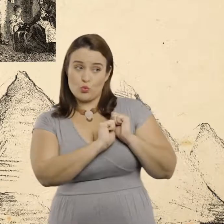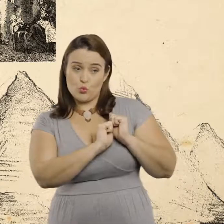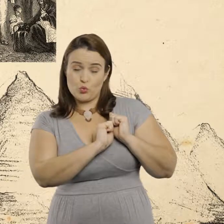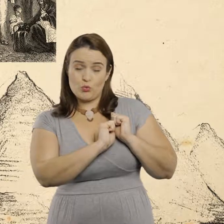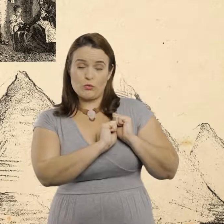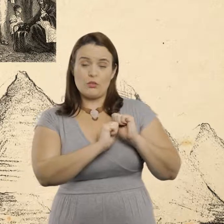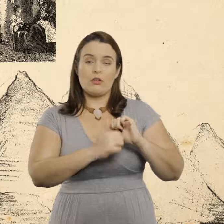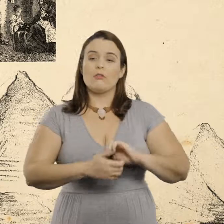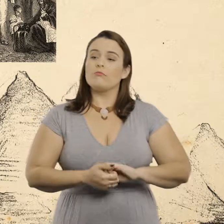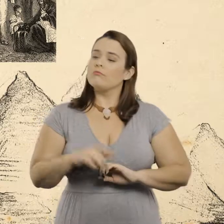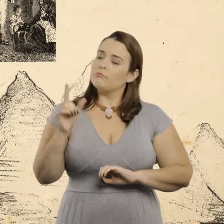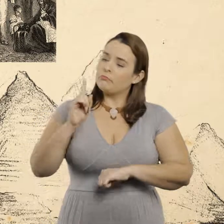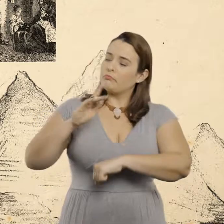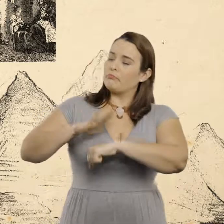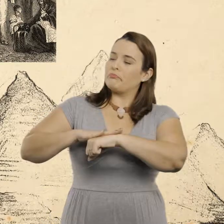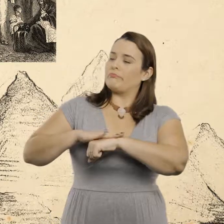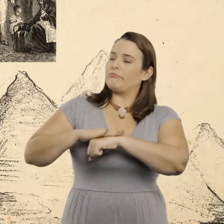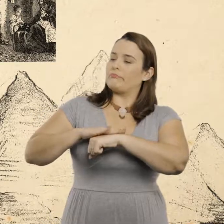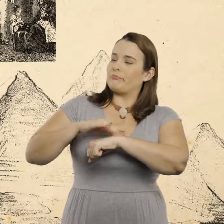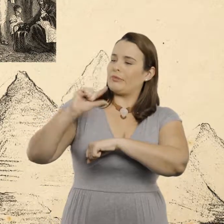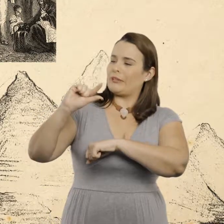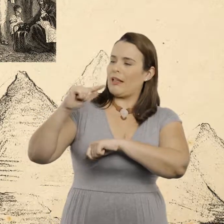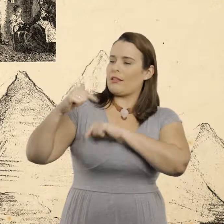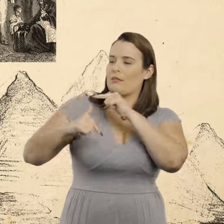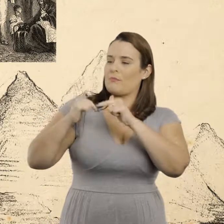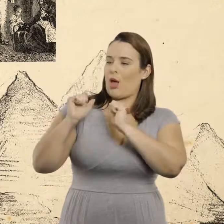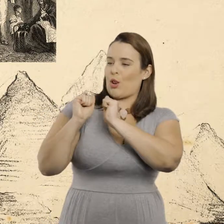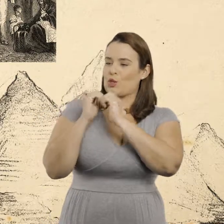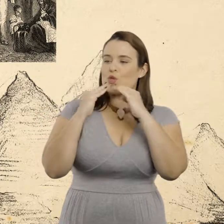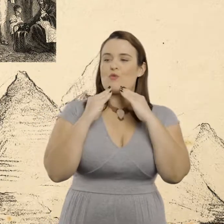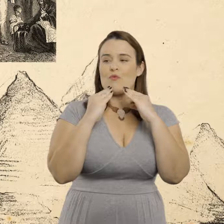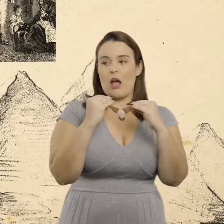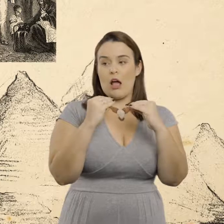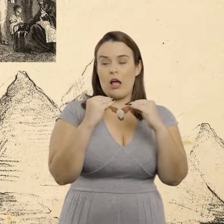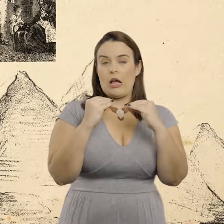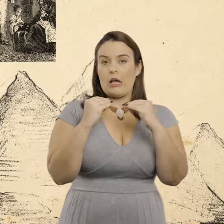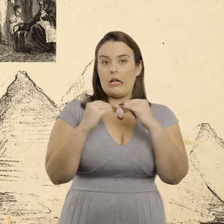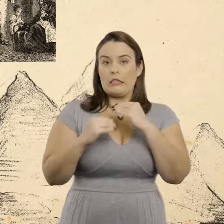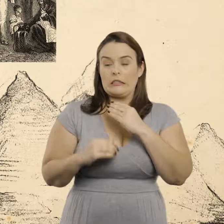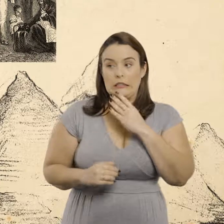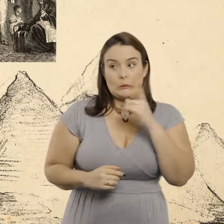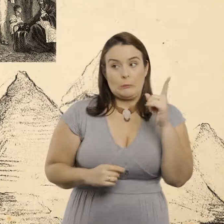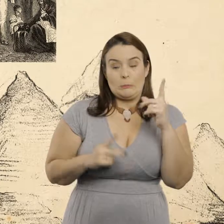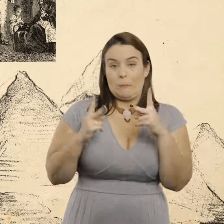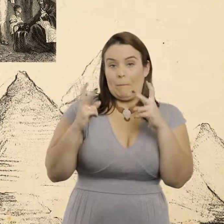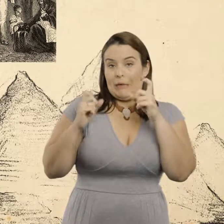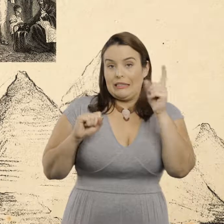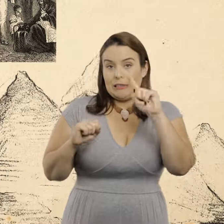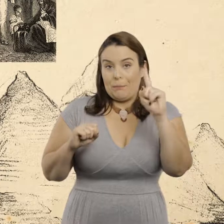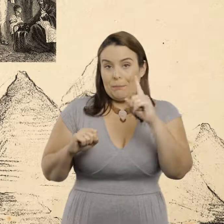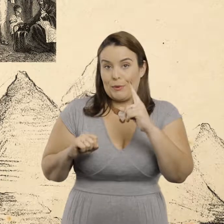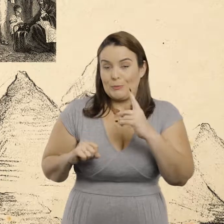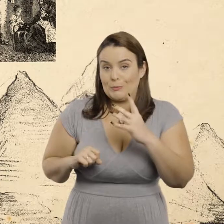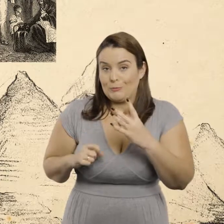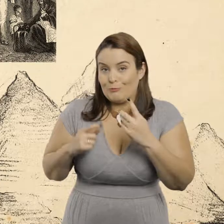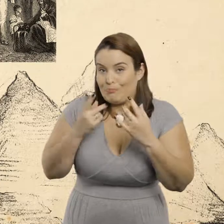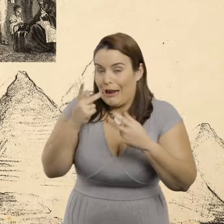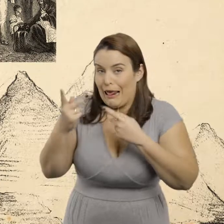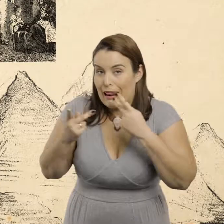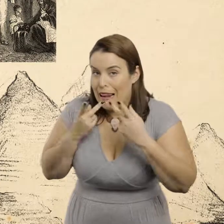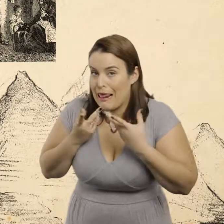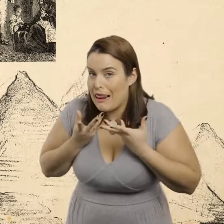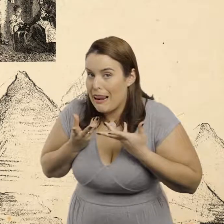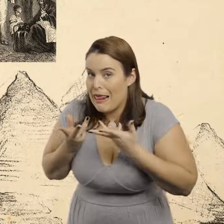para Phileas Fogg. Passepartout disse que fazia pouco tempo. O criado não percebeu que estava falando demais para o detetive.